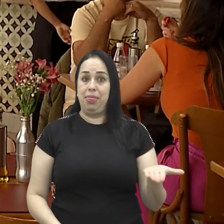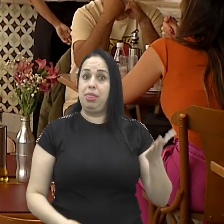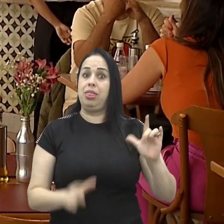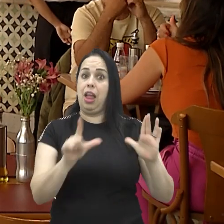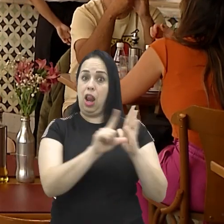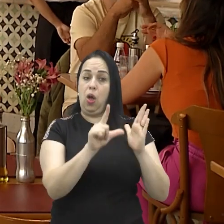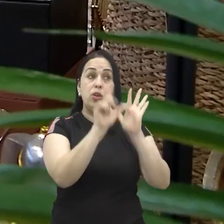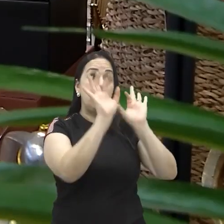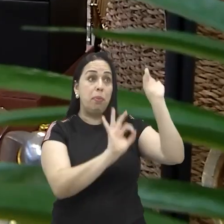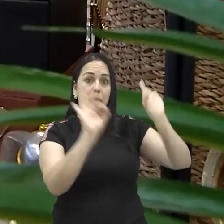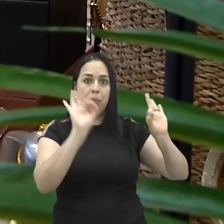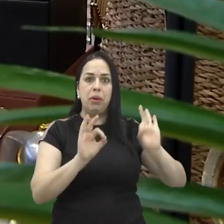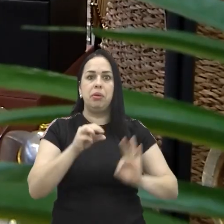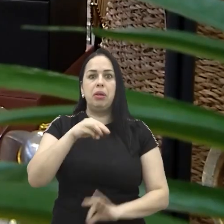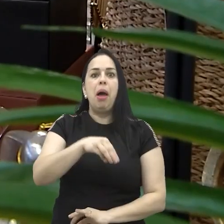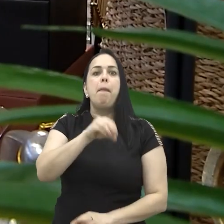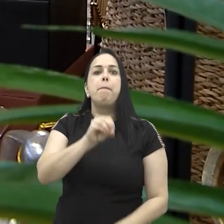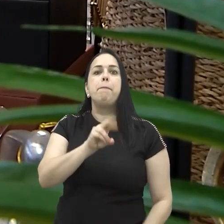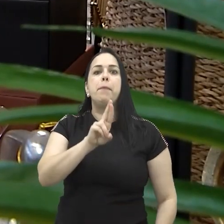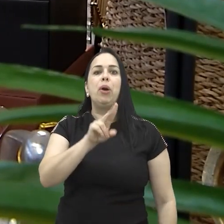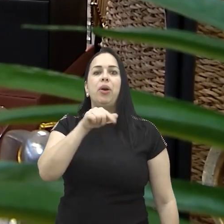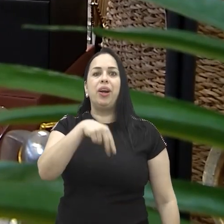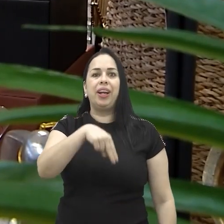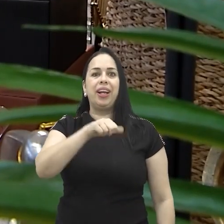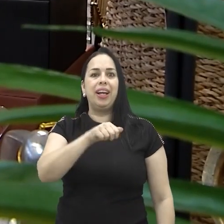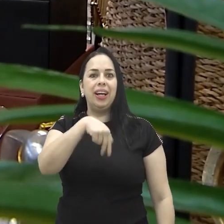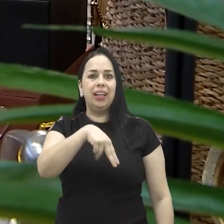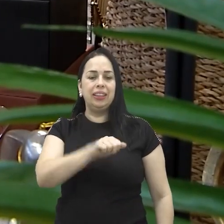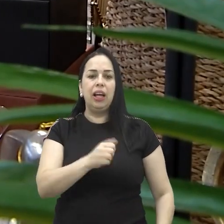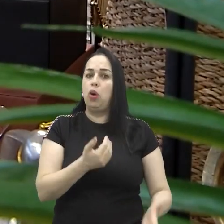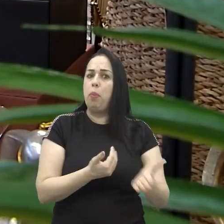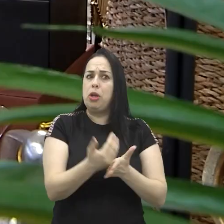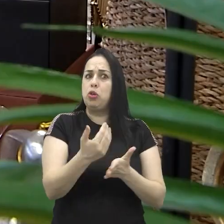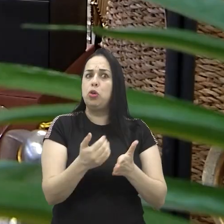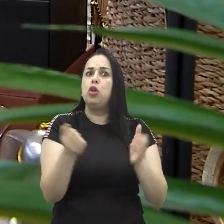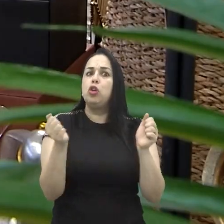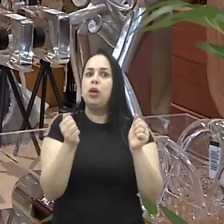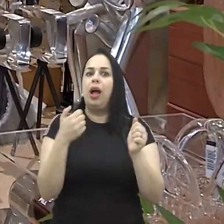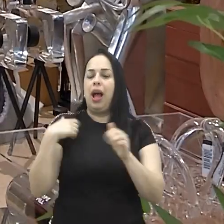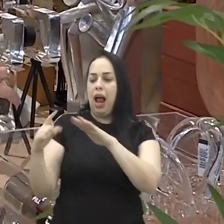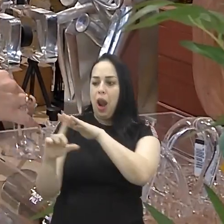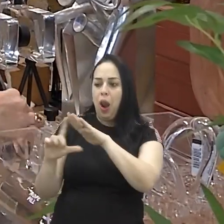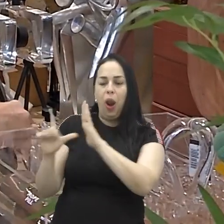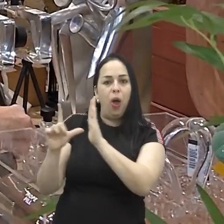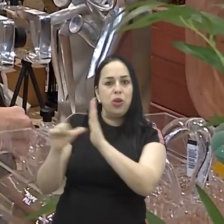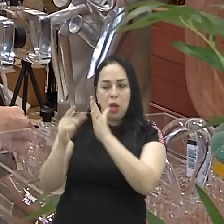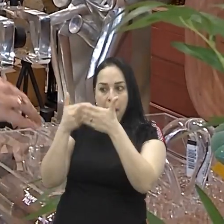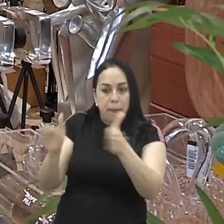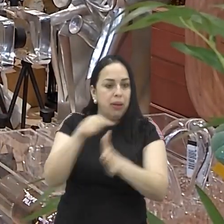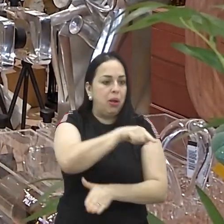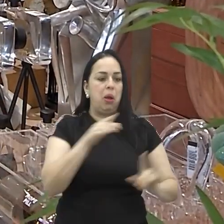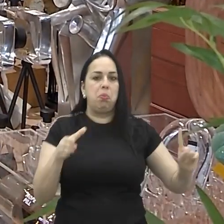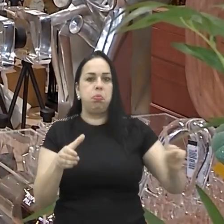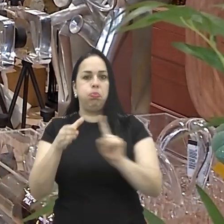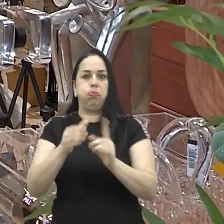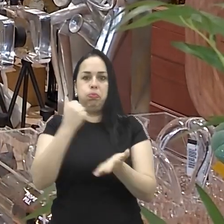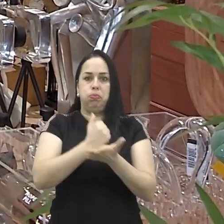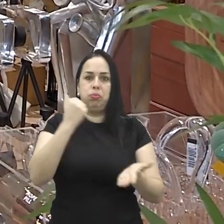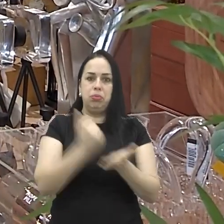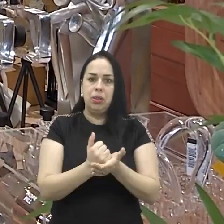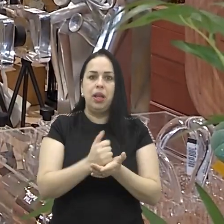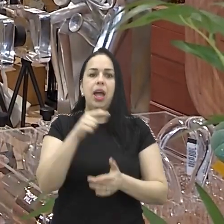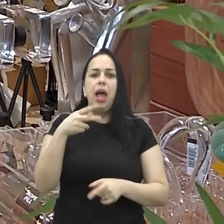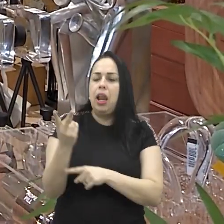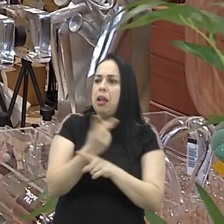e não deixar faltar nada. Já na loja de decorações, a Morgana também está por aqui desde a inauguração. Ela procurava